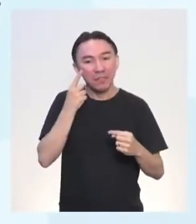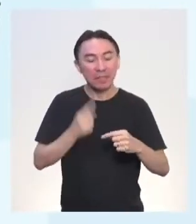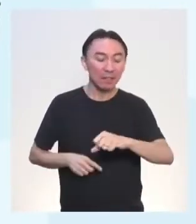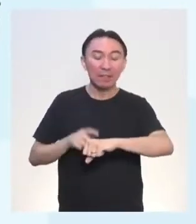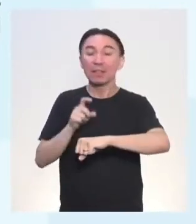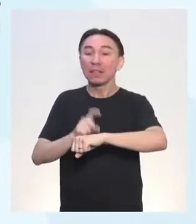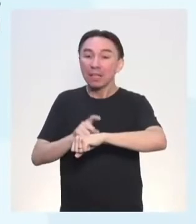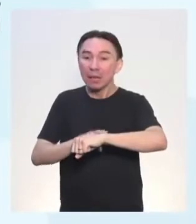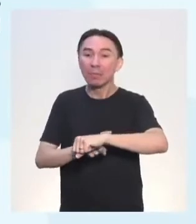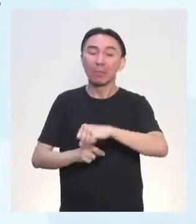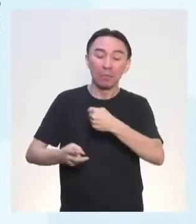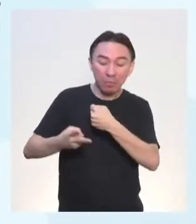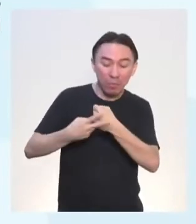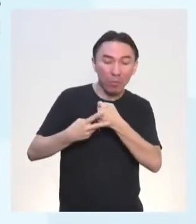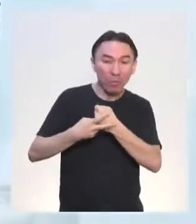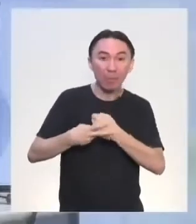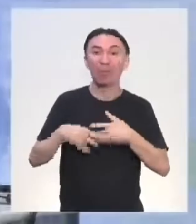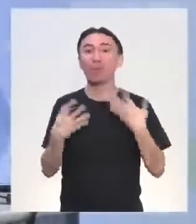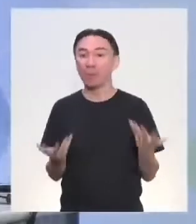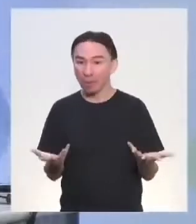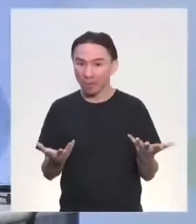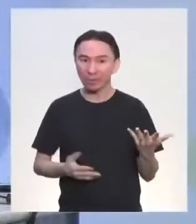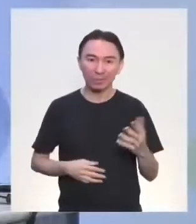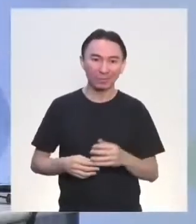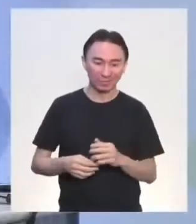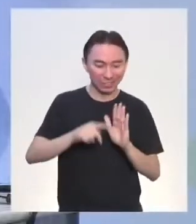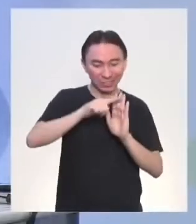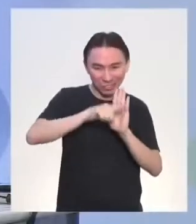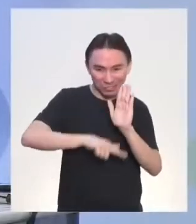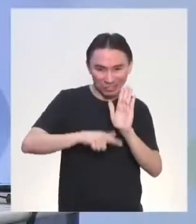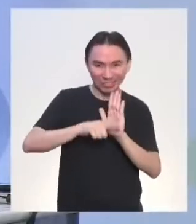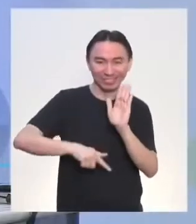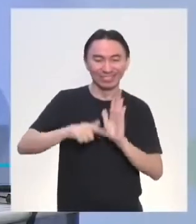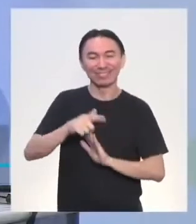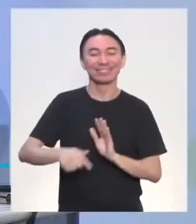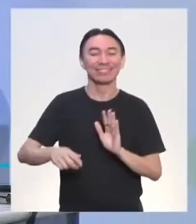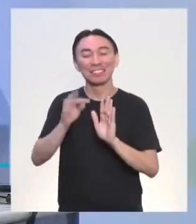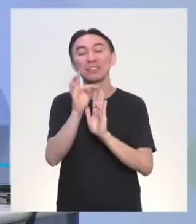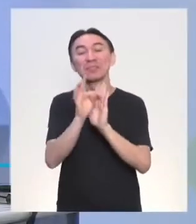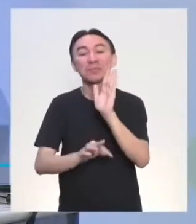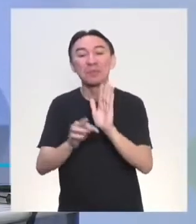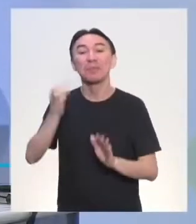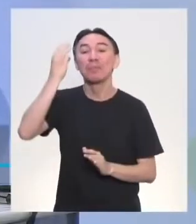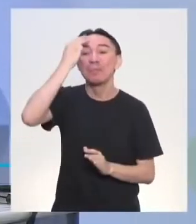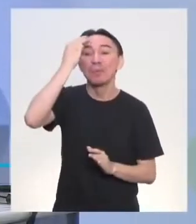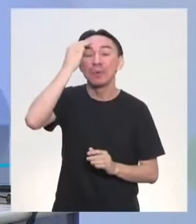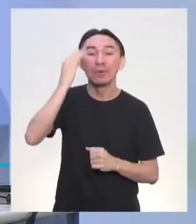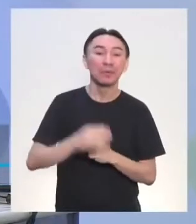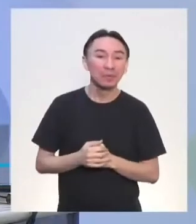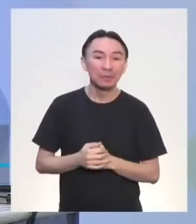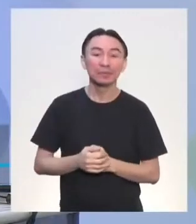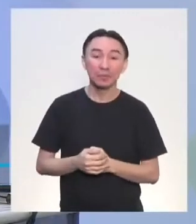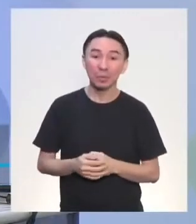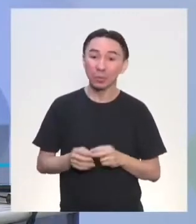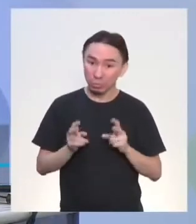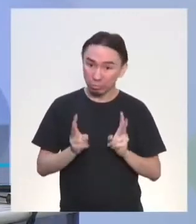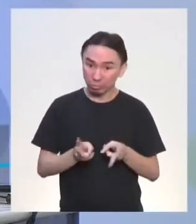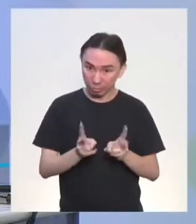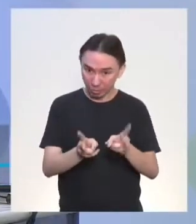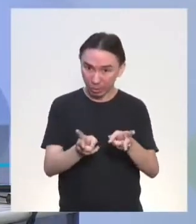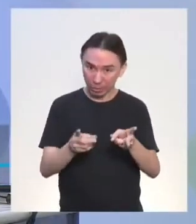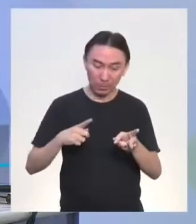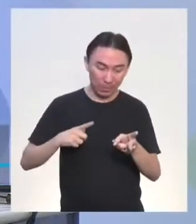gênero textual memória. Bom, nós estamos continuando a última sequência, sequência